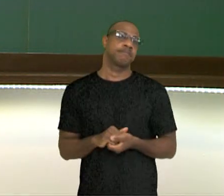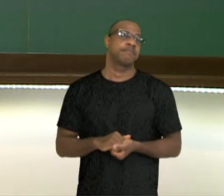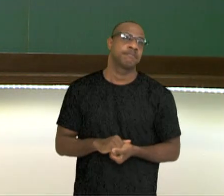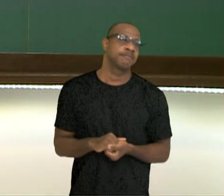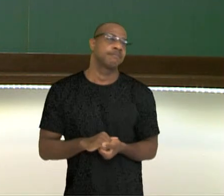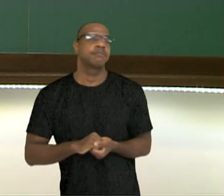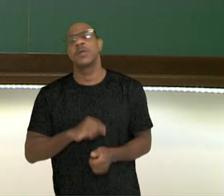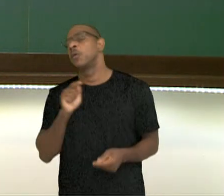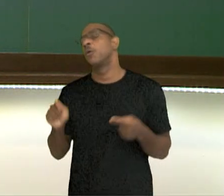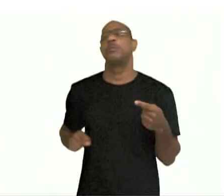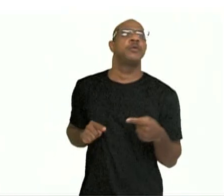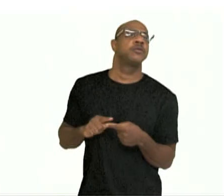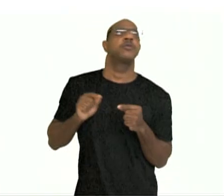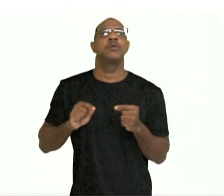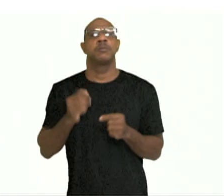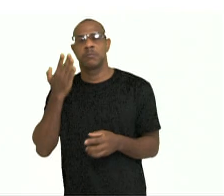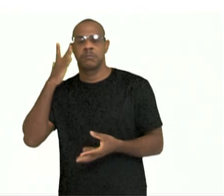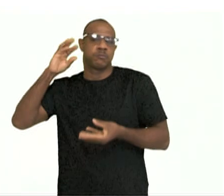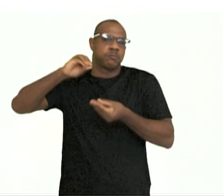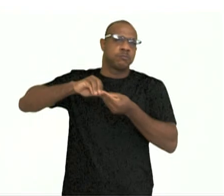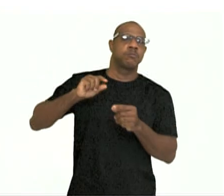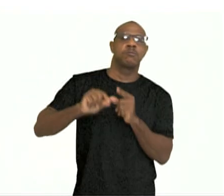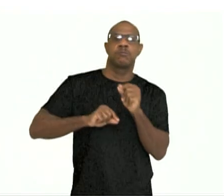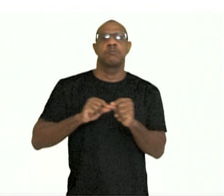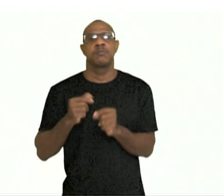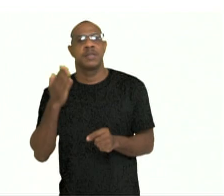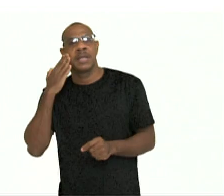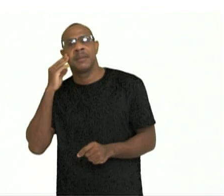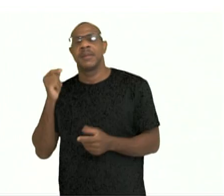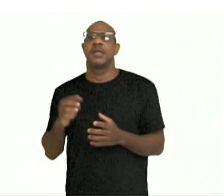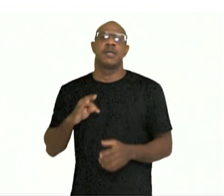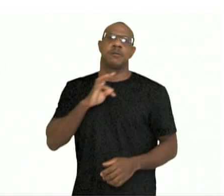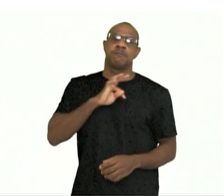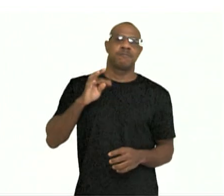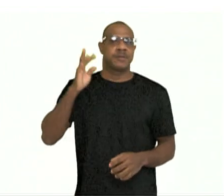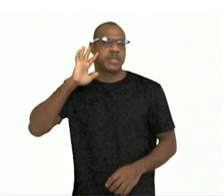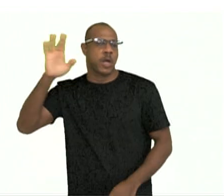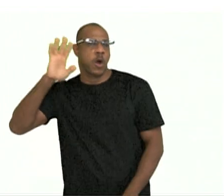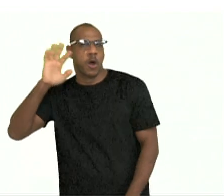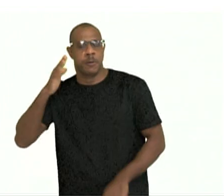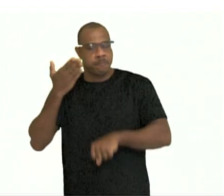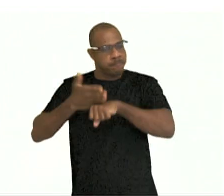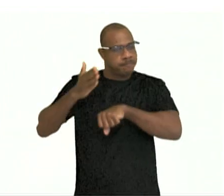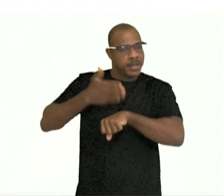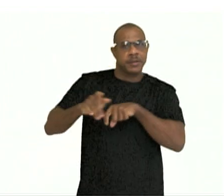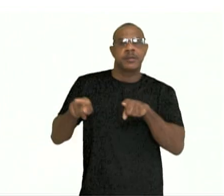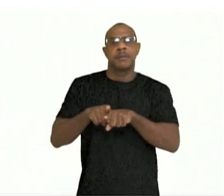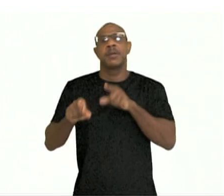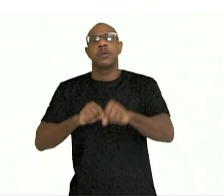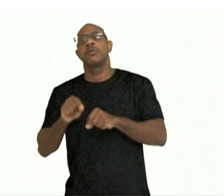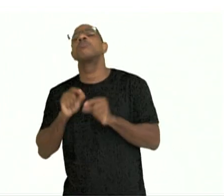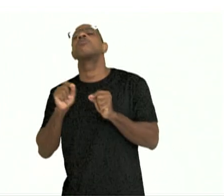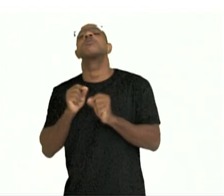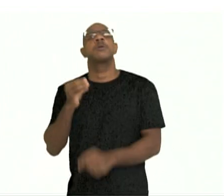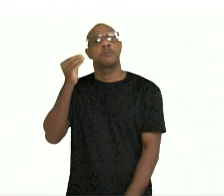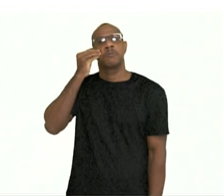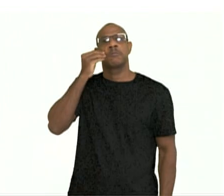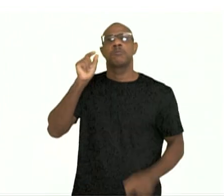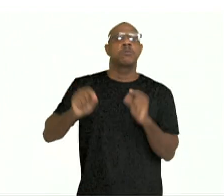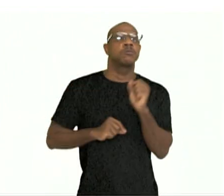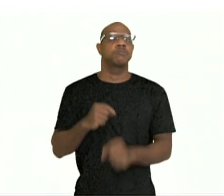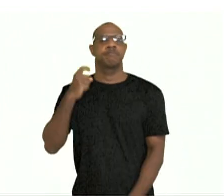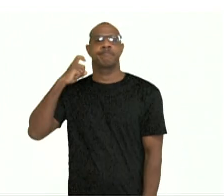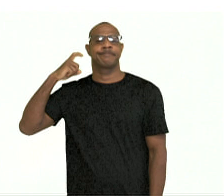Como objetivo, vamos compreender e vivenciar saberes teóricos e práticos no concernente à experimentação sonora